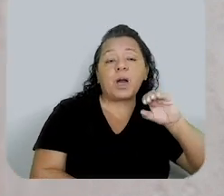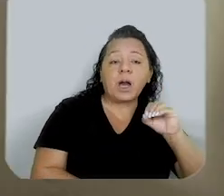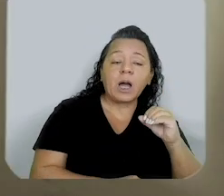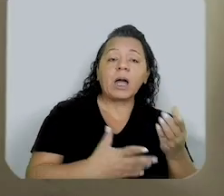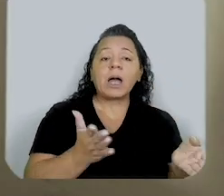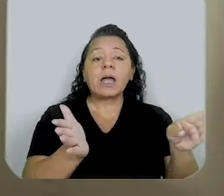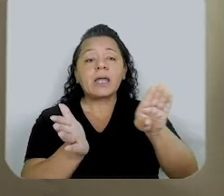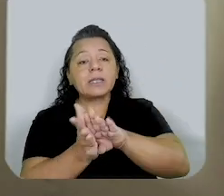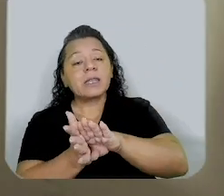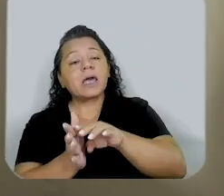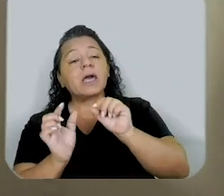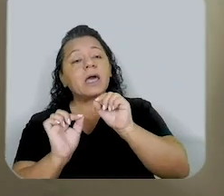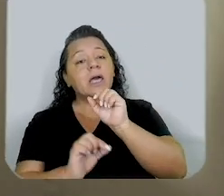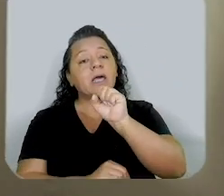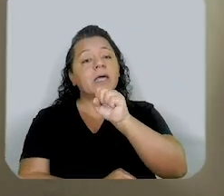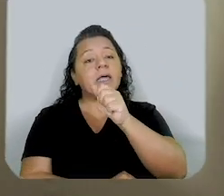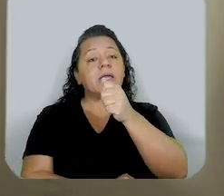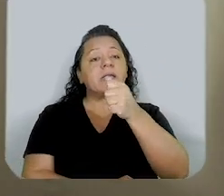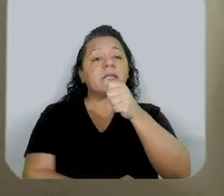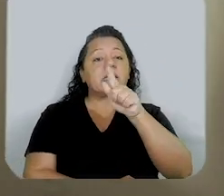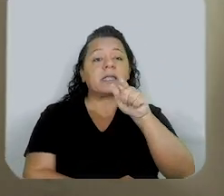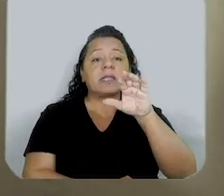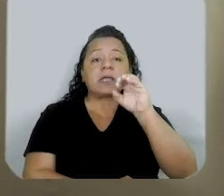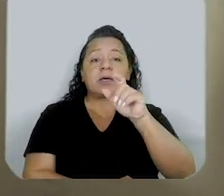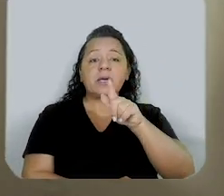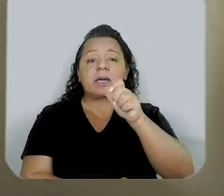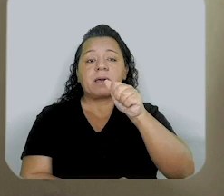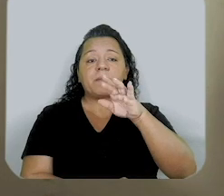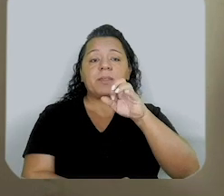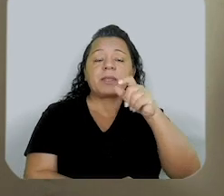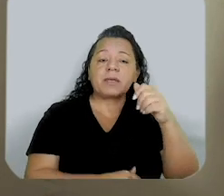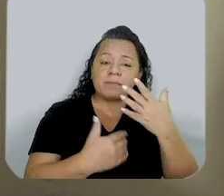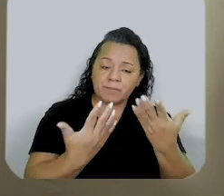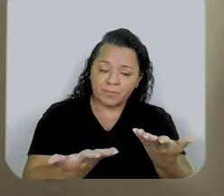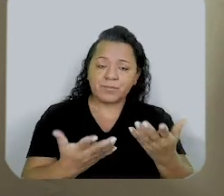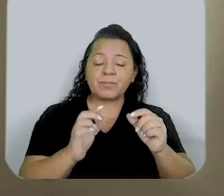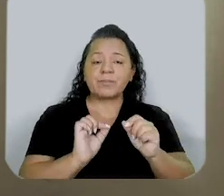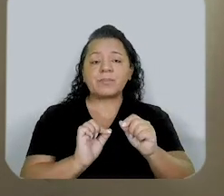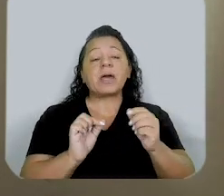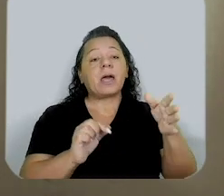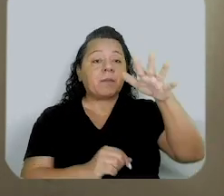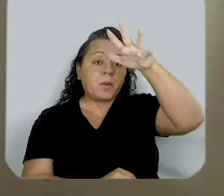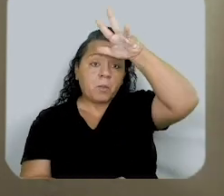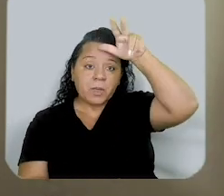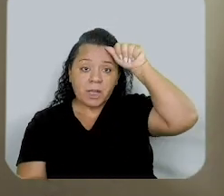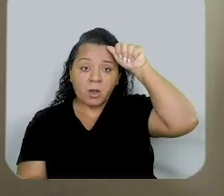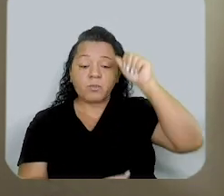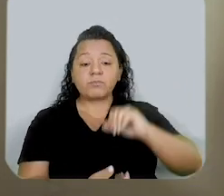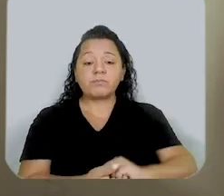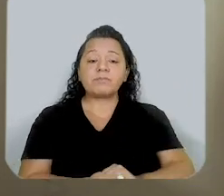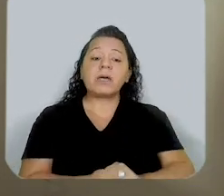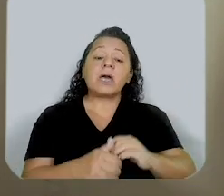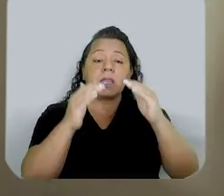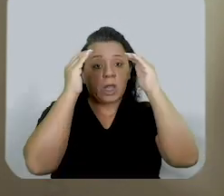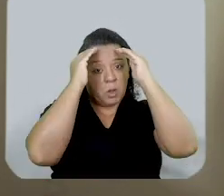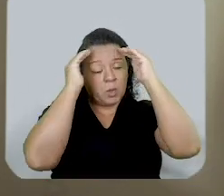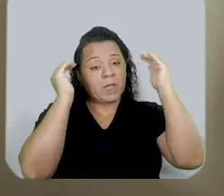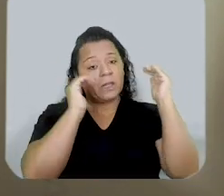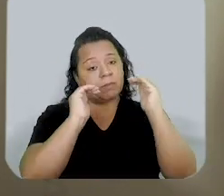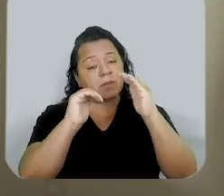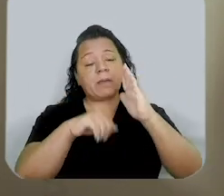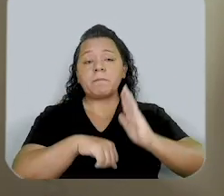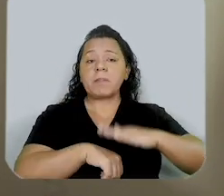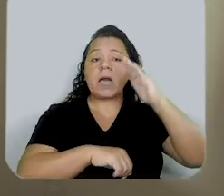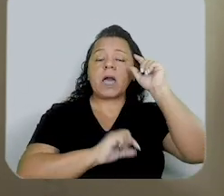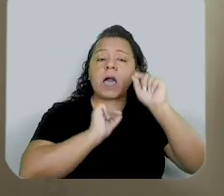Manaus. Eu acho que eu respeito muito mais um ingrediente quando eu sei de onde ele saiu e onde ele chegou até